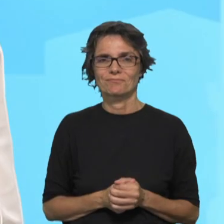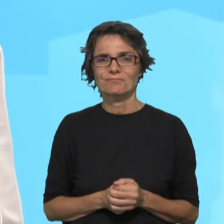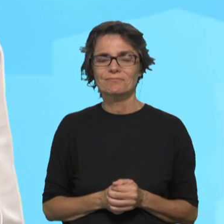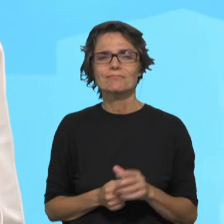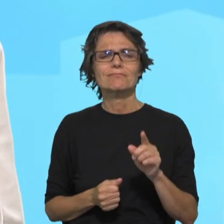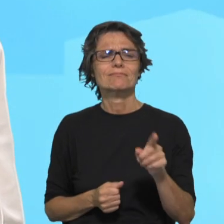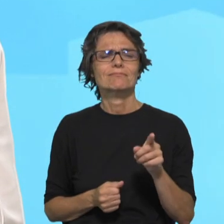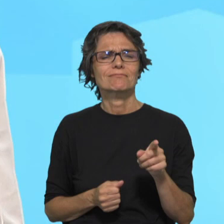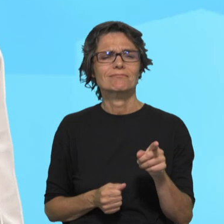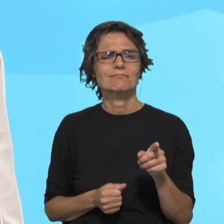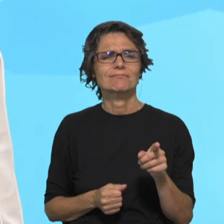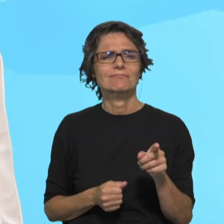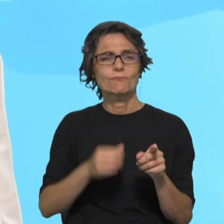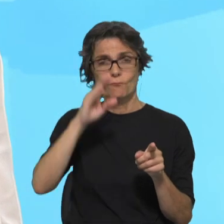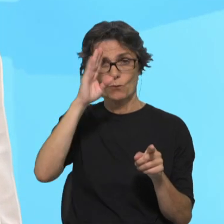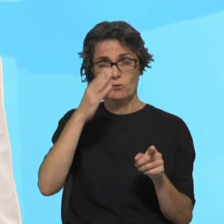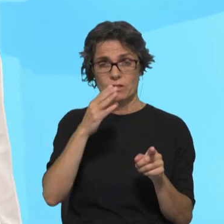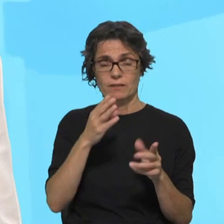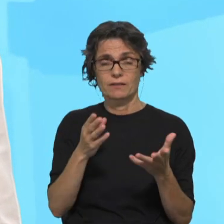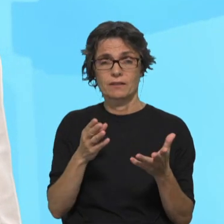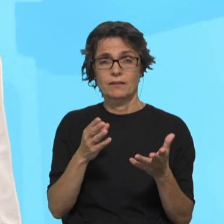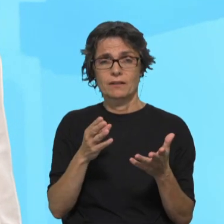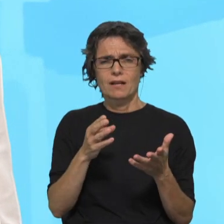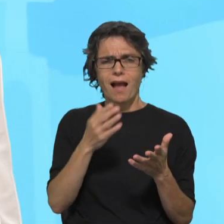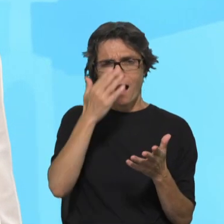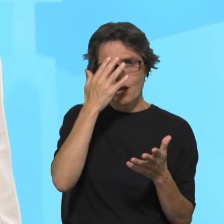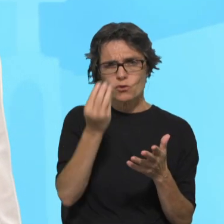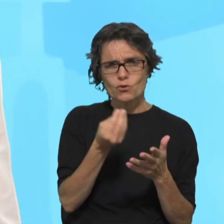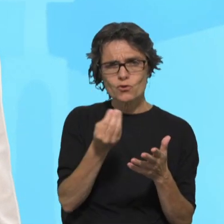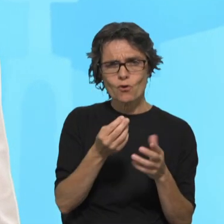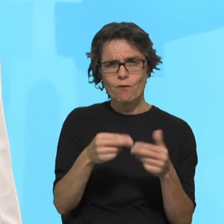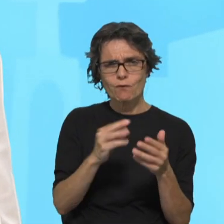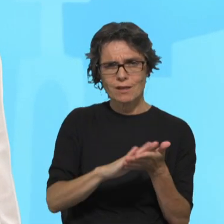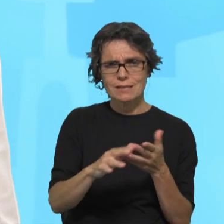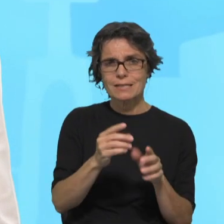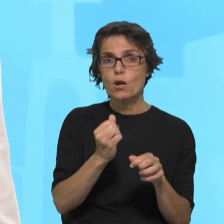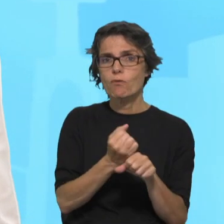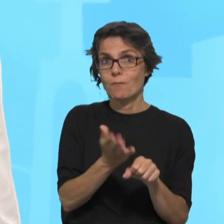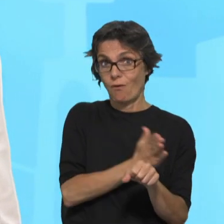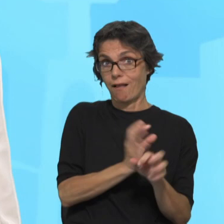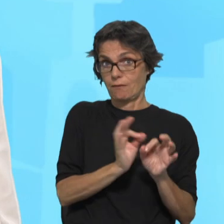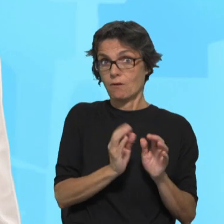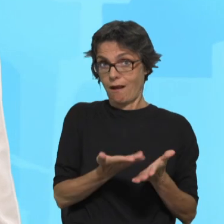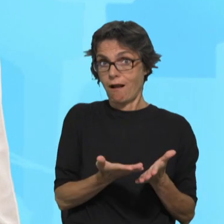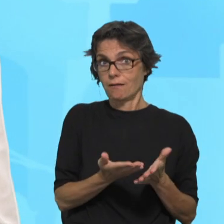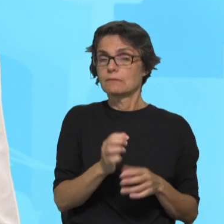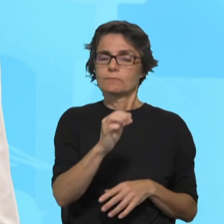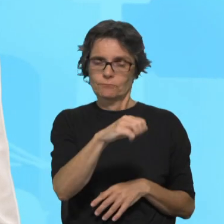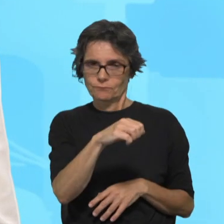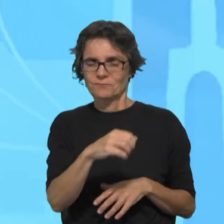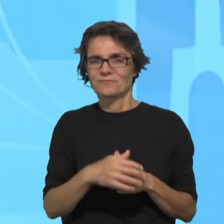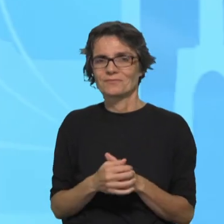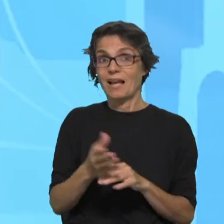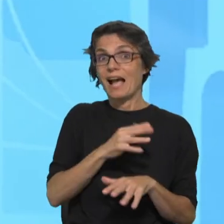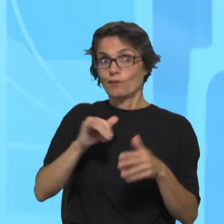sei, acho que não estou enganado, nos Jovens Sem Fronteiras há um trabalho prévio, não é? Sim. Antes de entrar no